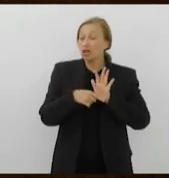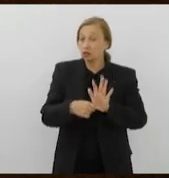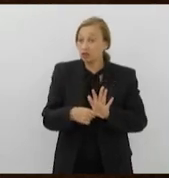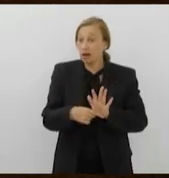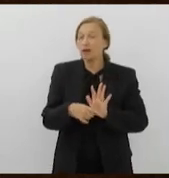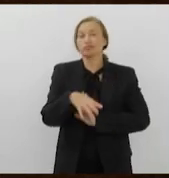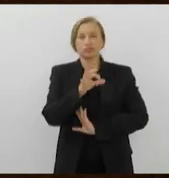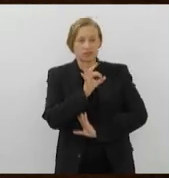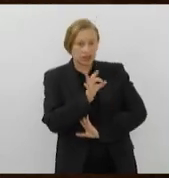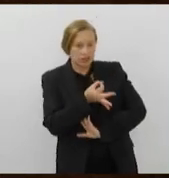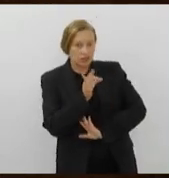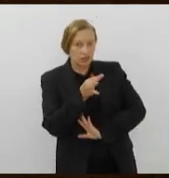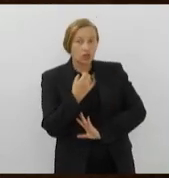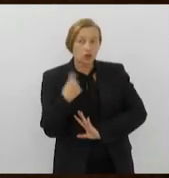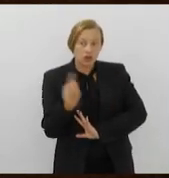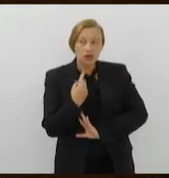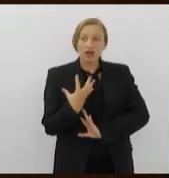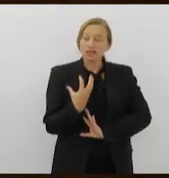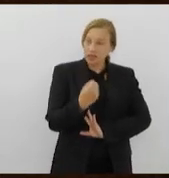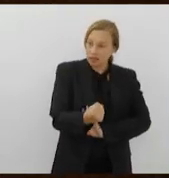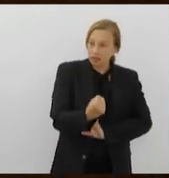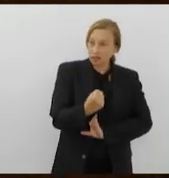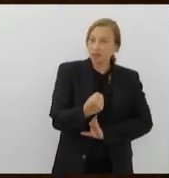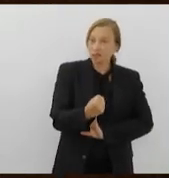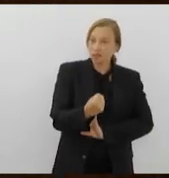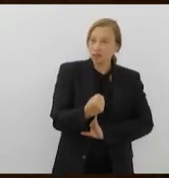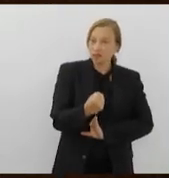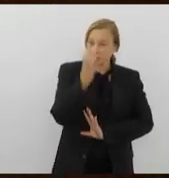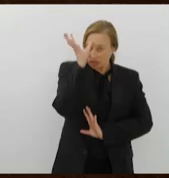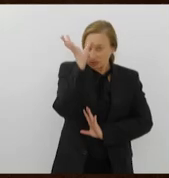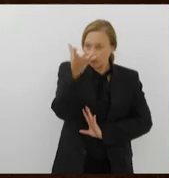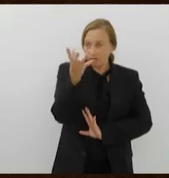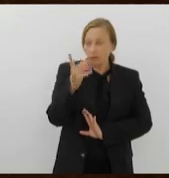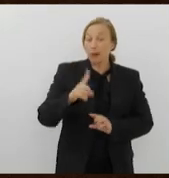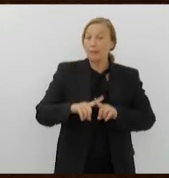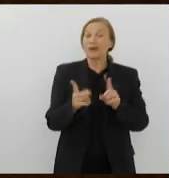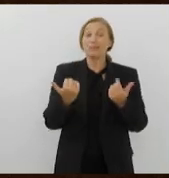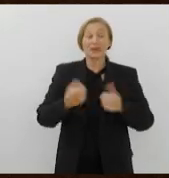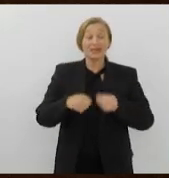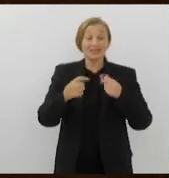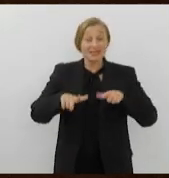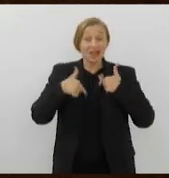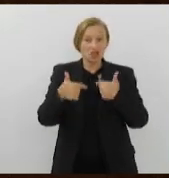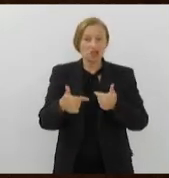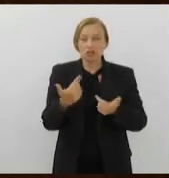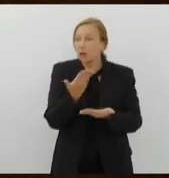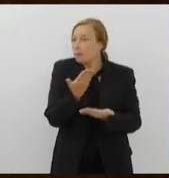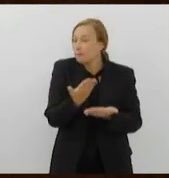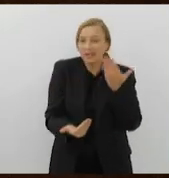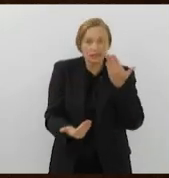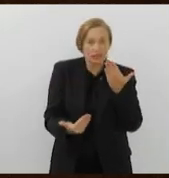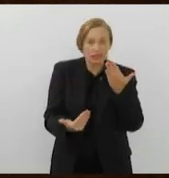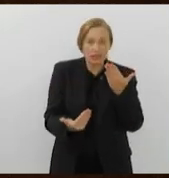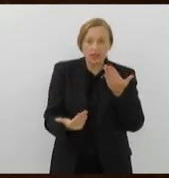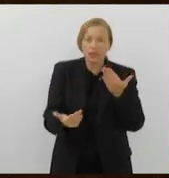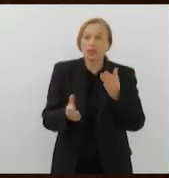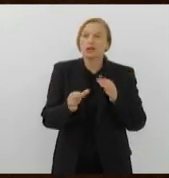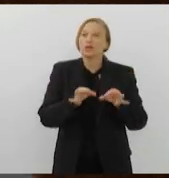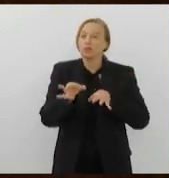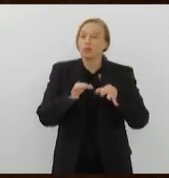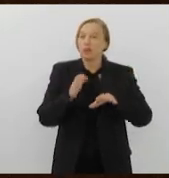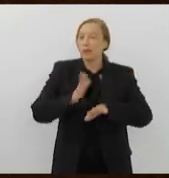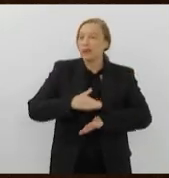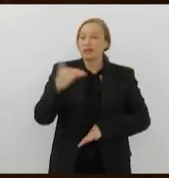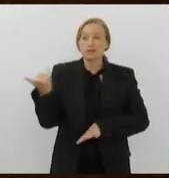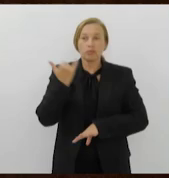gente acata a decisão, mas qual a solução para que essa decisão seja cumprida e a gente não perca o programa mais exitoso na segurança